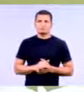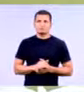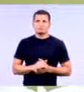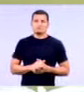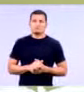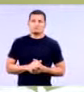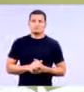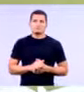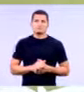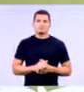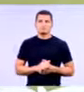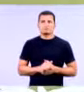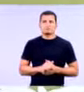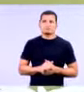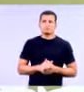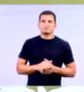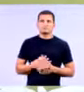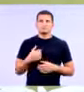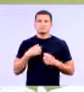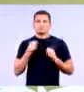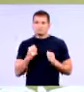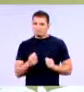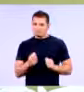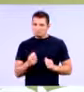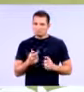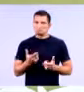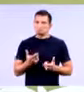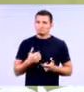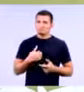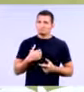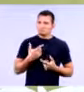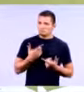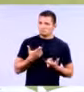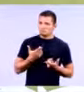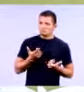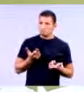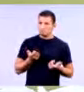3 perguntas, né? Eu posso, eu devo e eu quero usar.